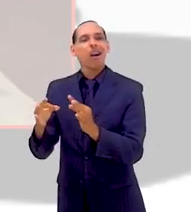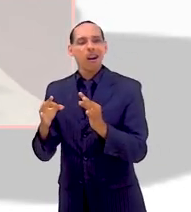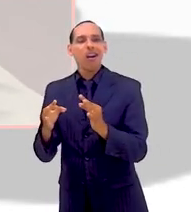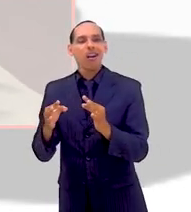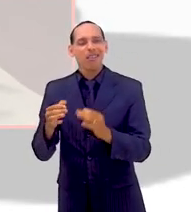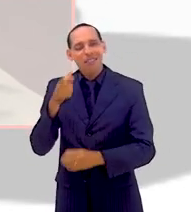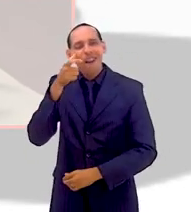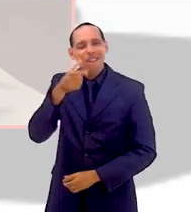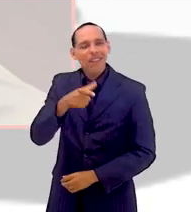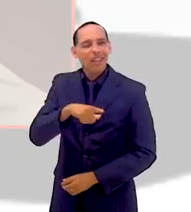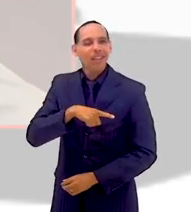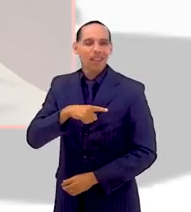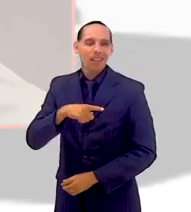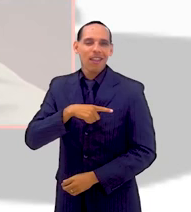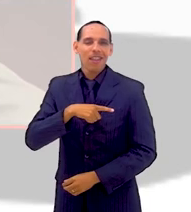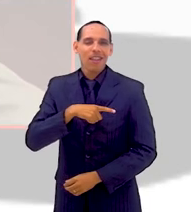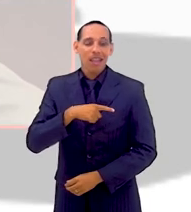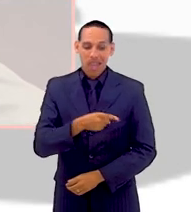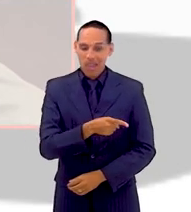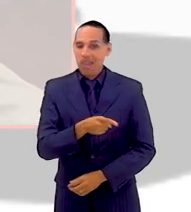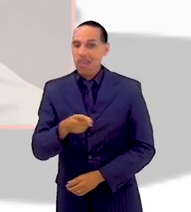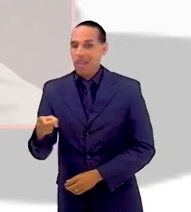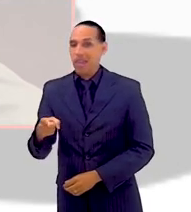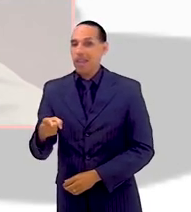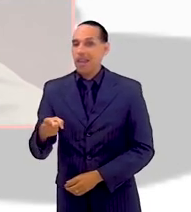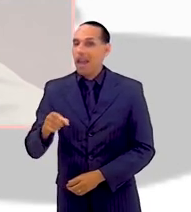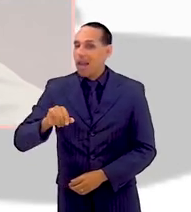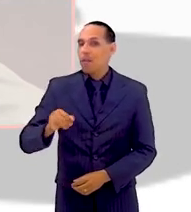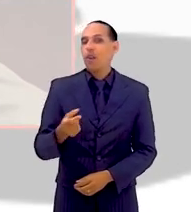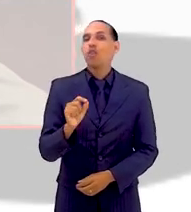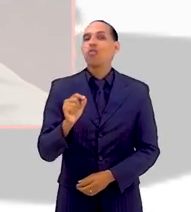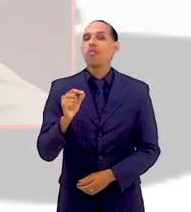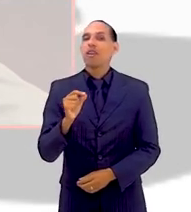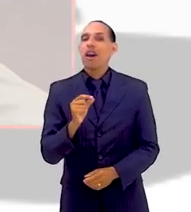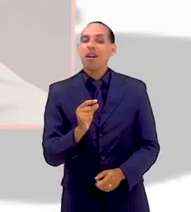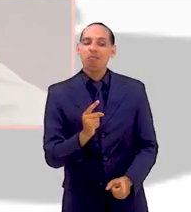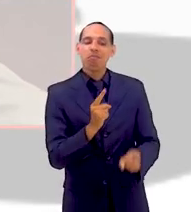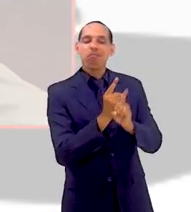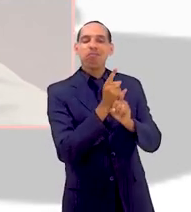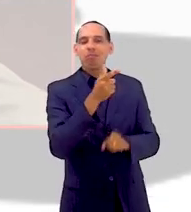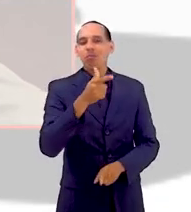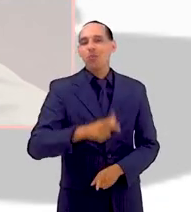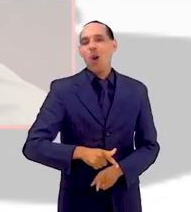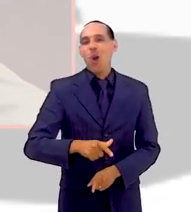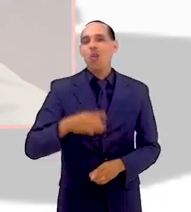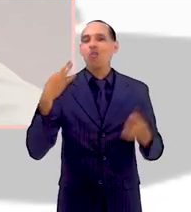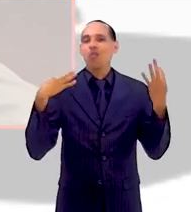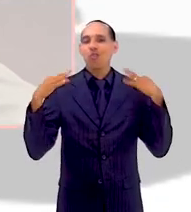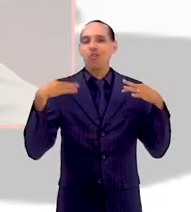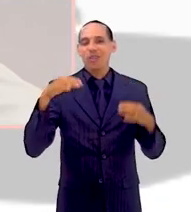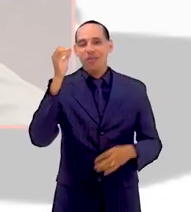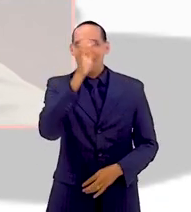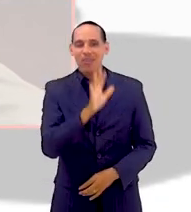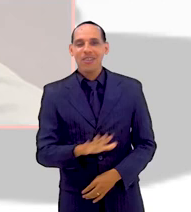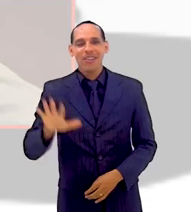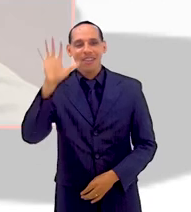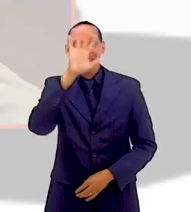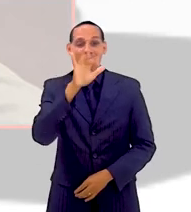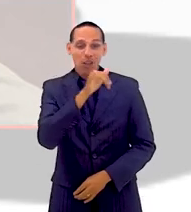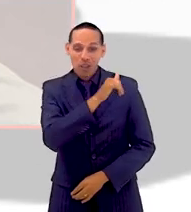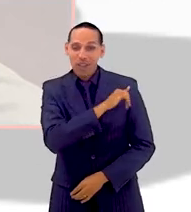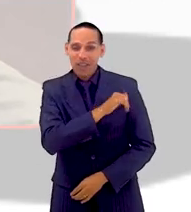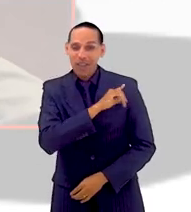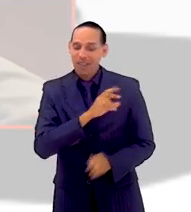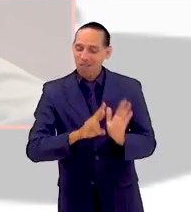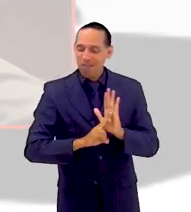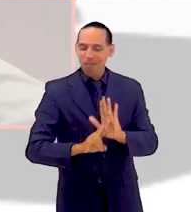sendo aflorados e estão pegando carona nessa redescoberta do turismo nacional, em que o Rio tem uma